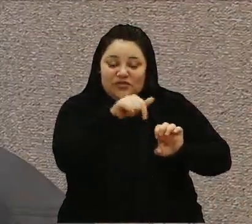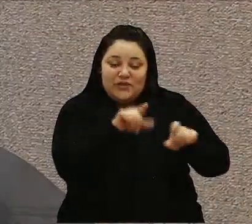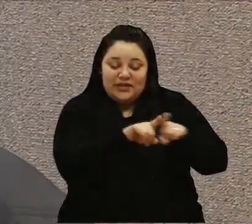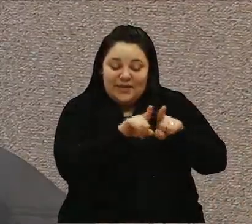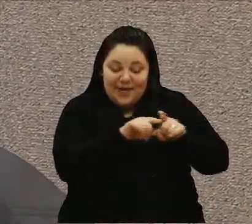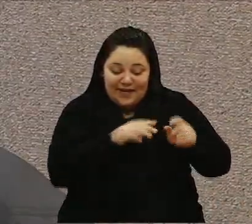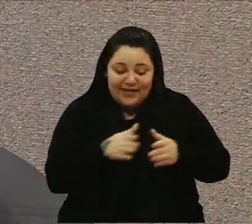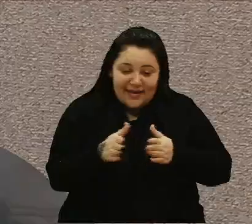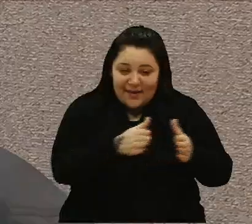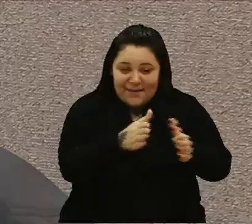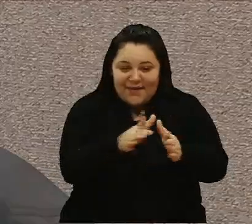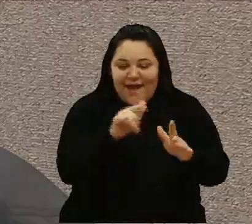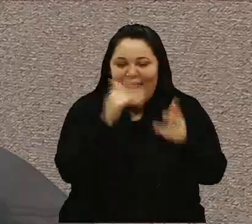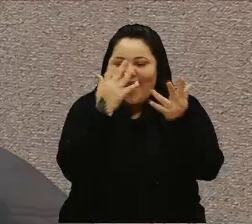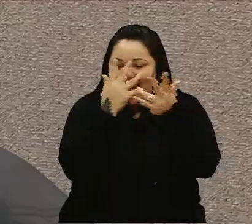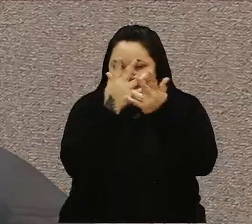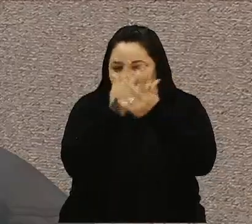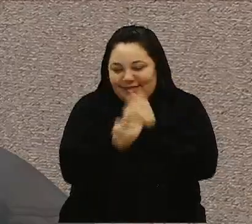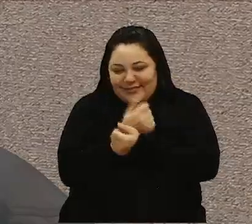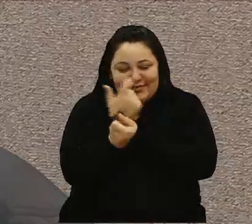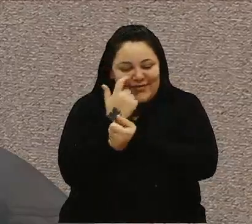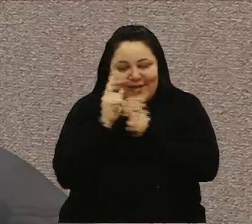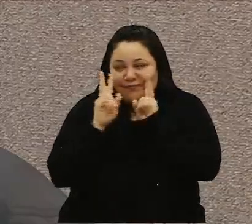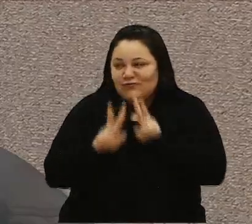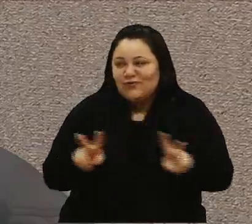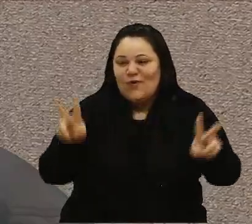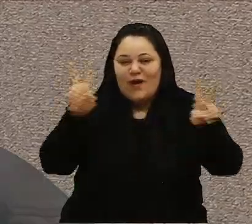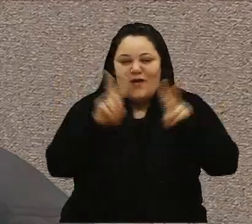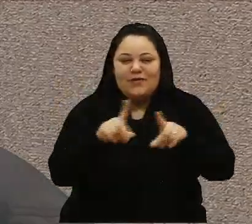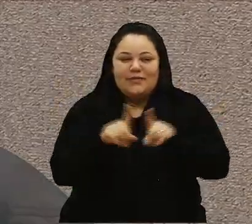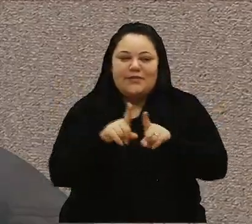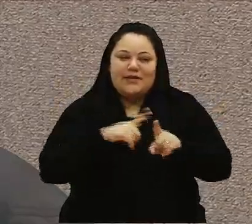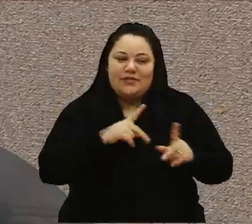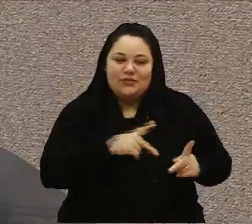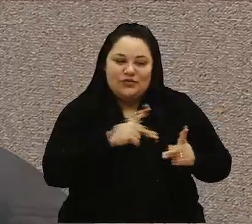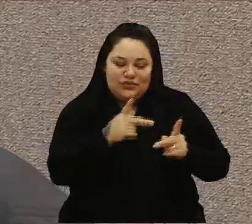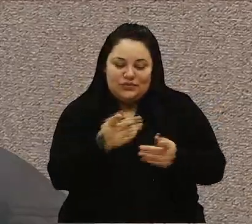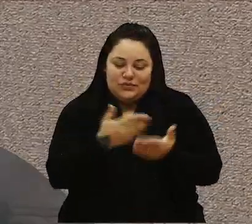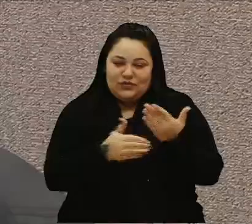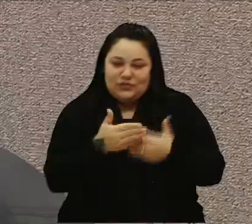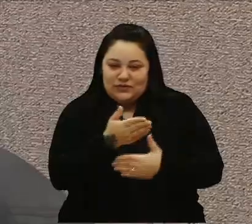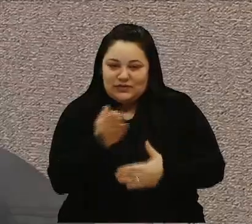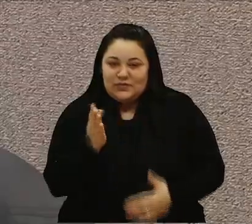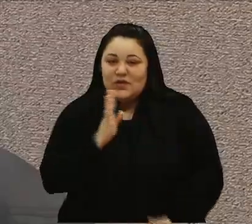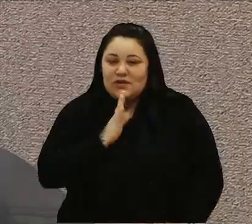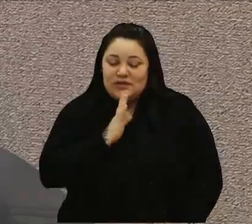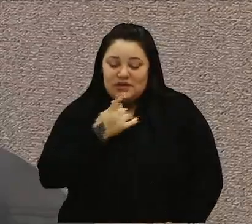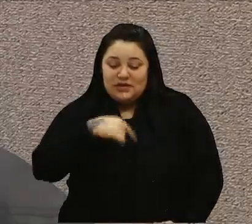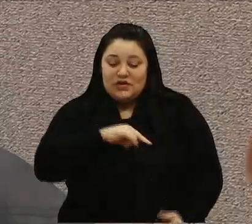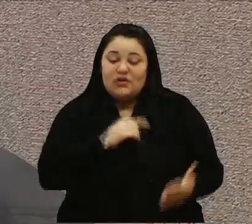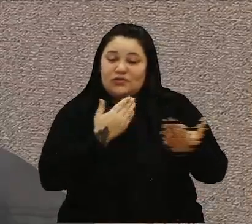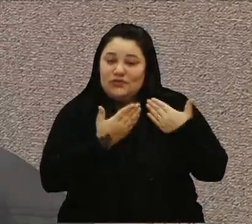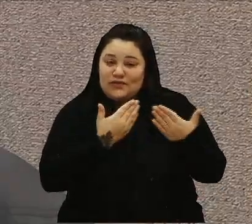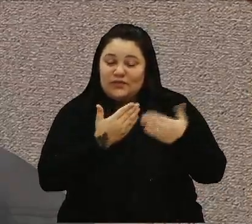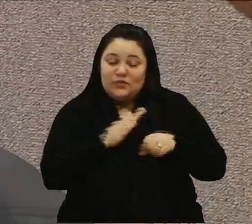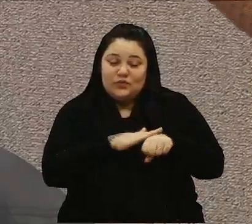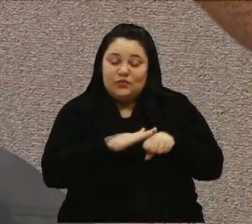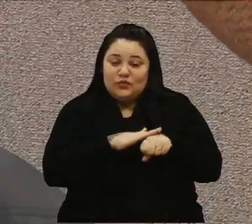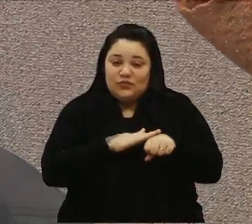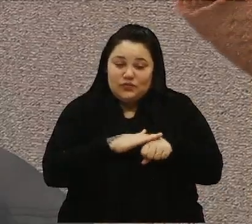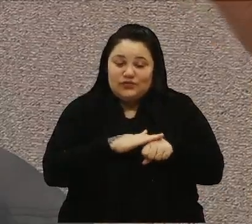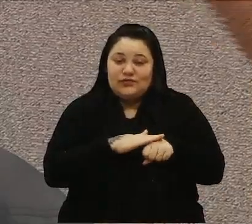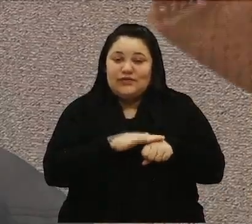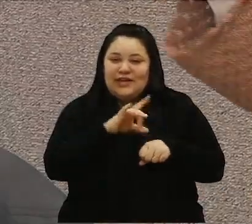roteiro, é lindo de viver, então convido a todos também para conhecer. E aí nós conversamos muito por lá, né, tem uma